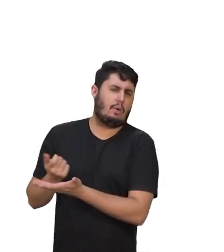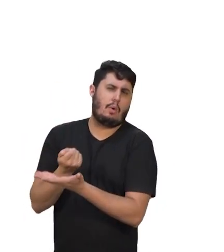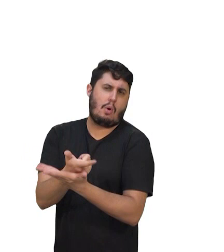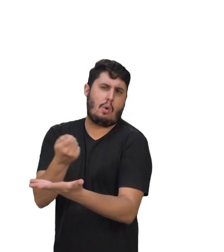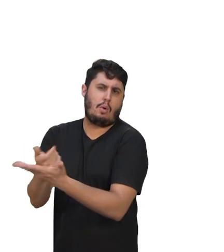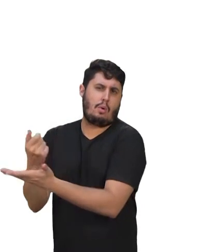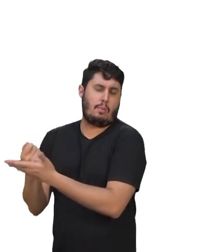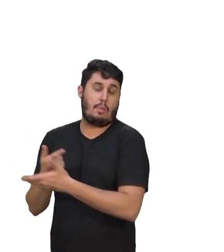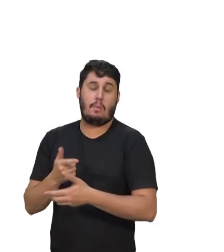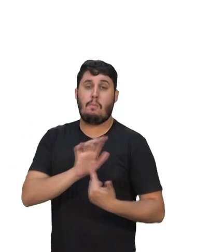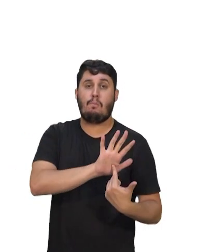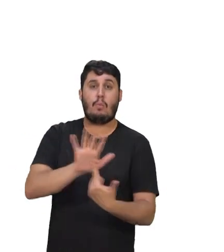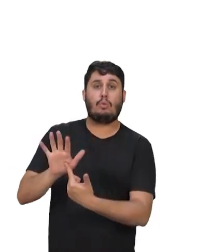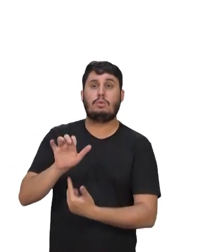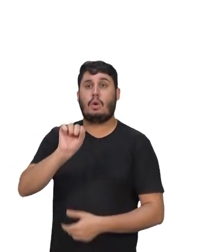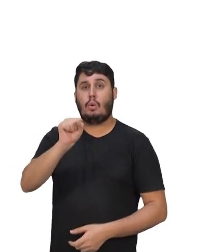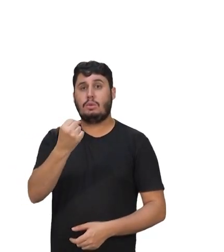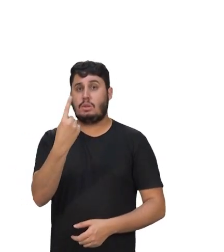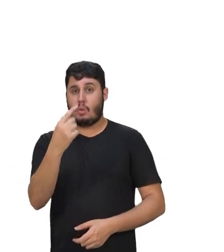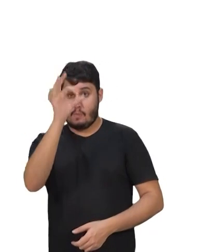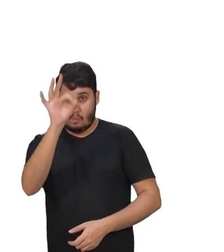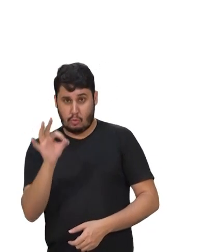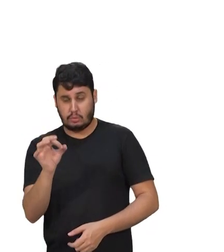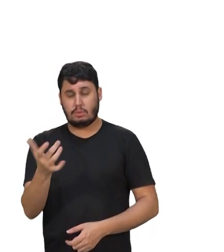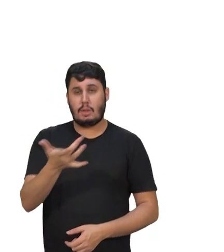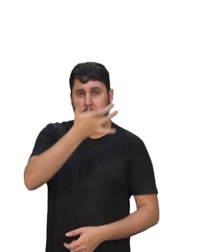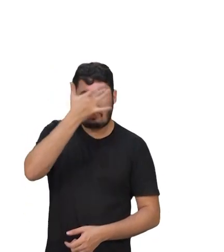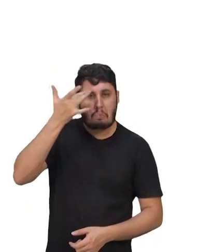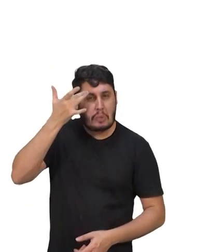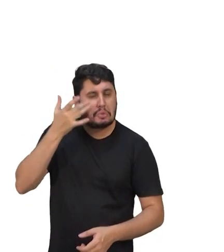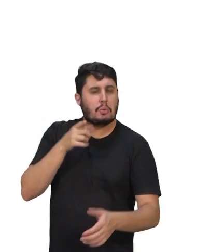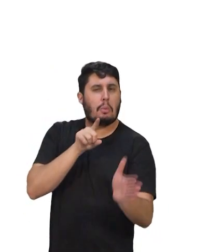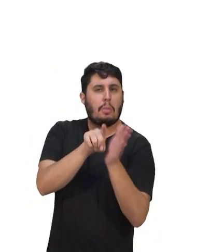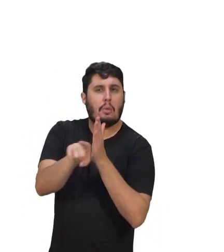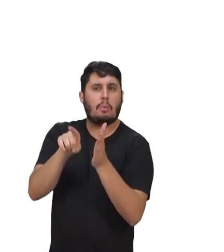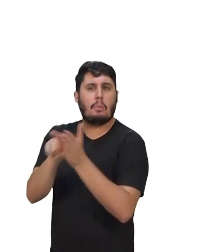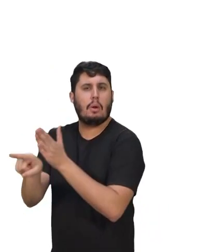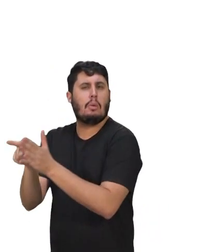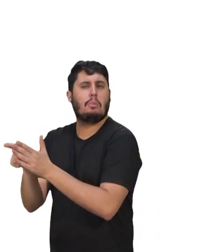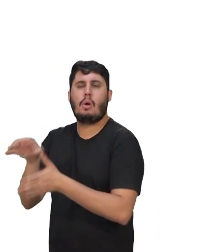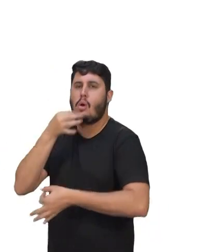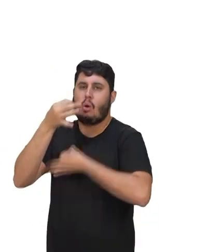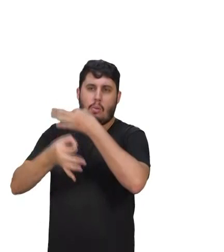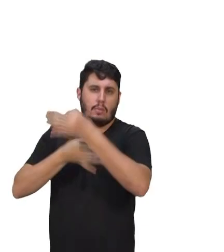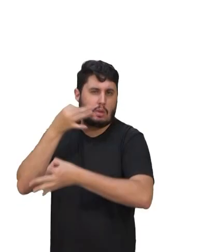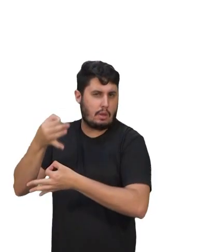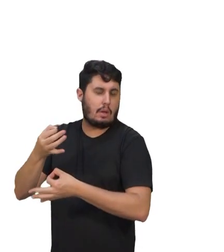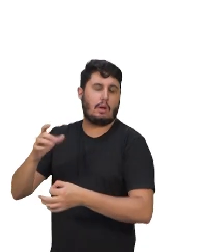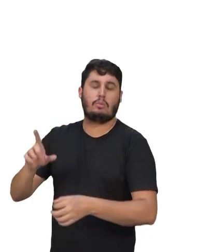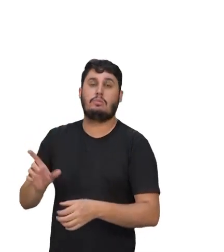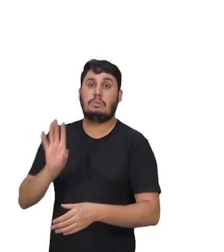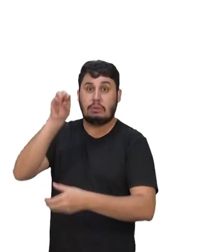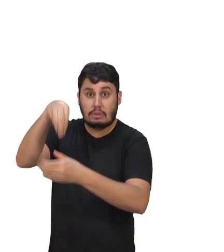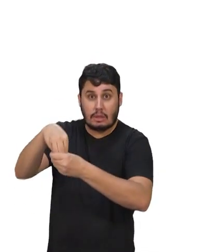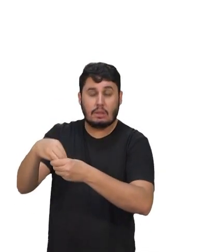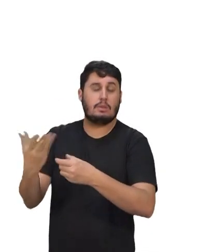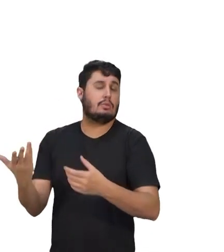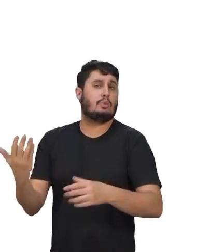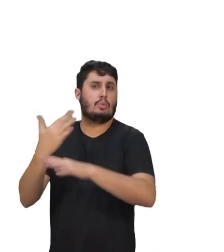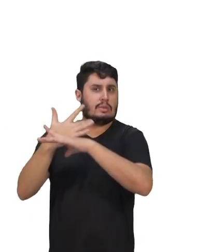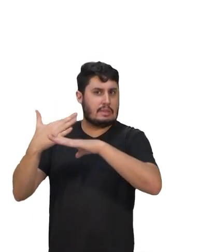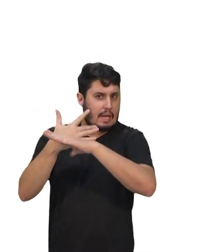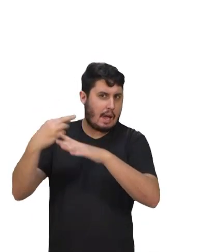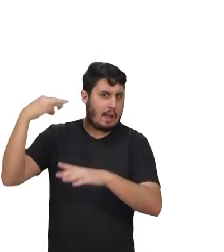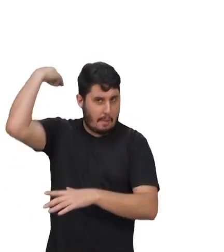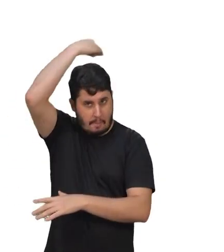que 81% dos quase 300 entrevistados em 29 dos 32 estados mexicanos celebram o Dia dos